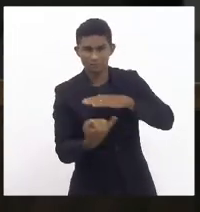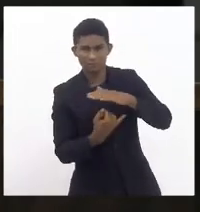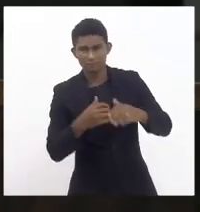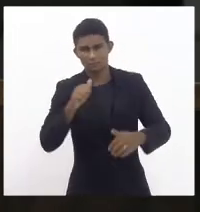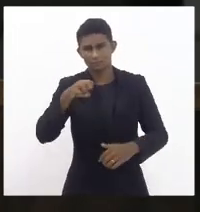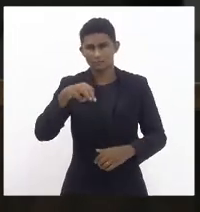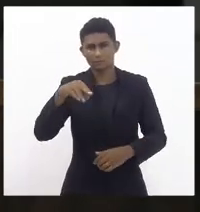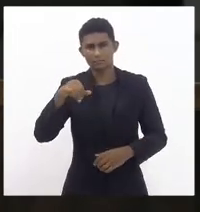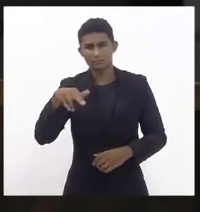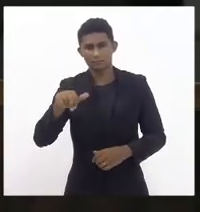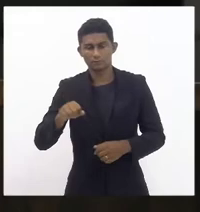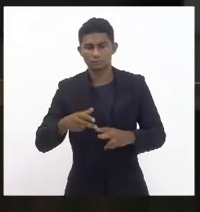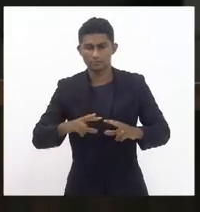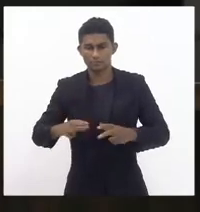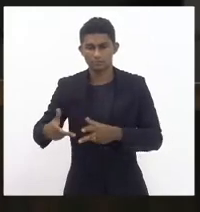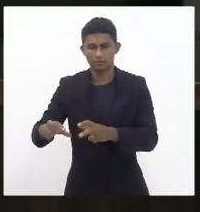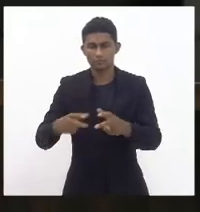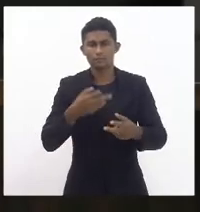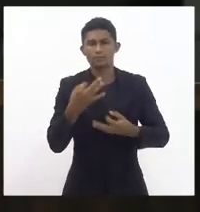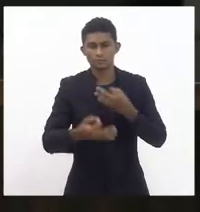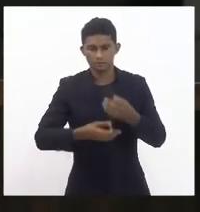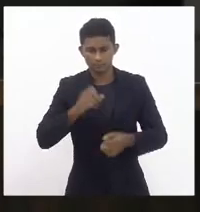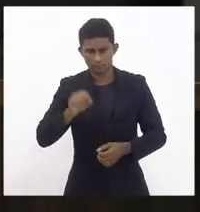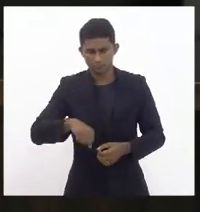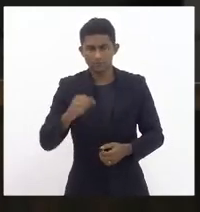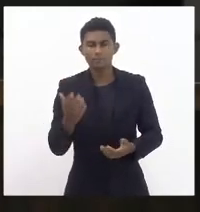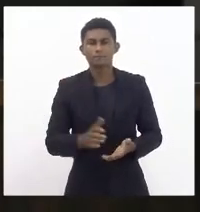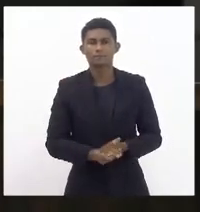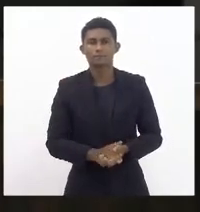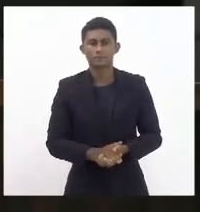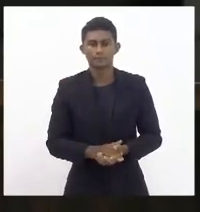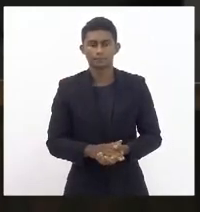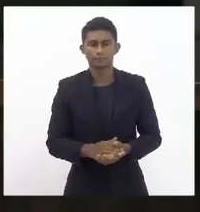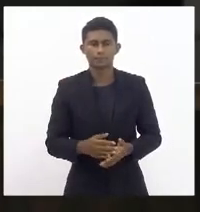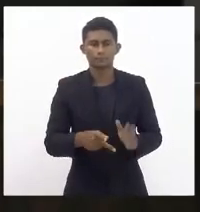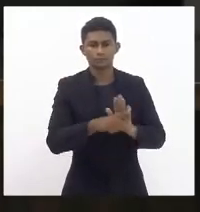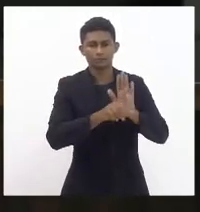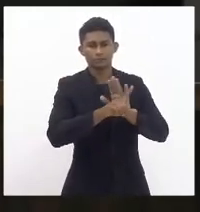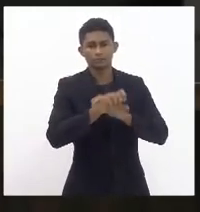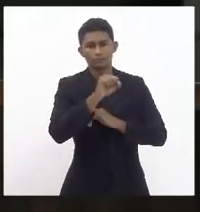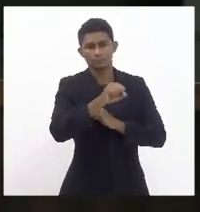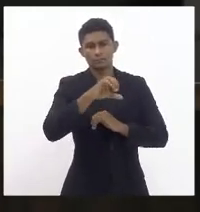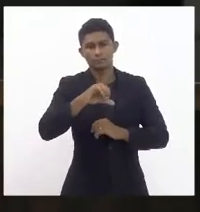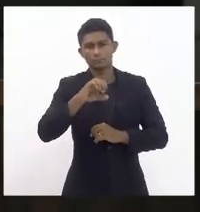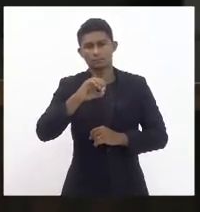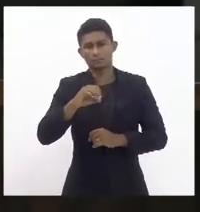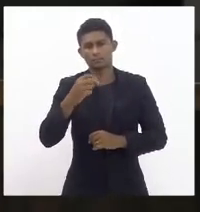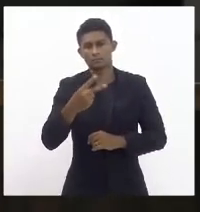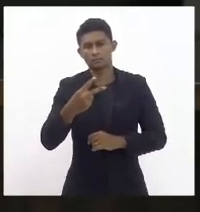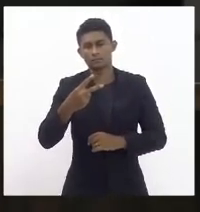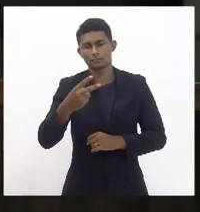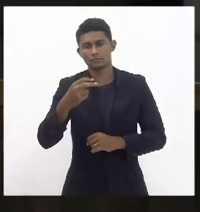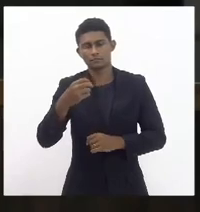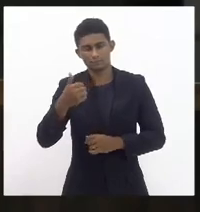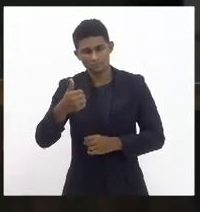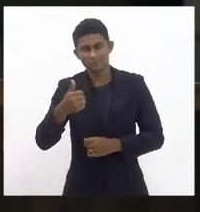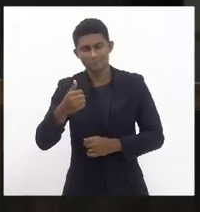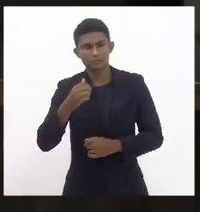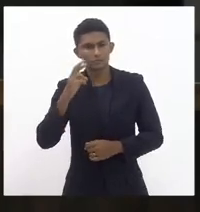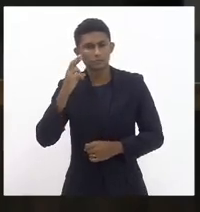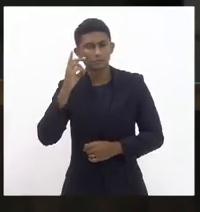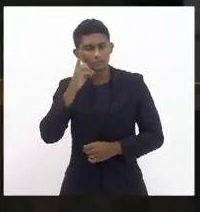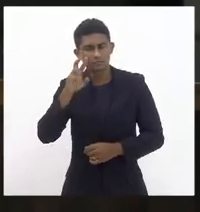comissão de normas internas e proposições externas favorável Deputado terrenas projeto de resolução nº 89 021 de autoria da deputada Renata